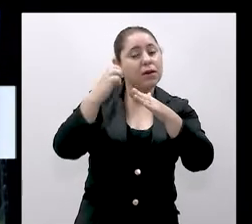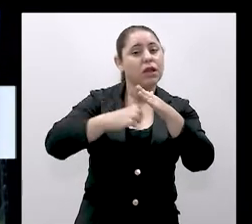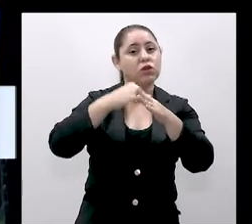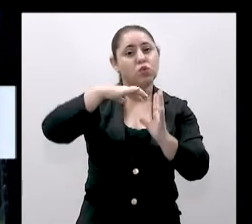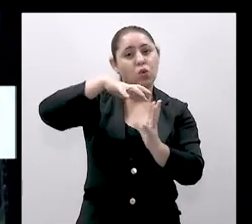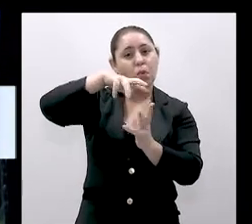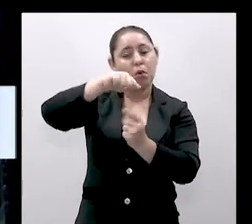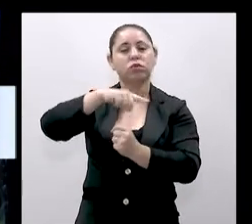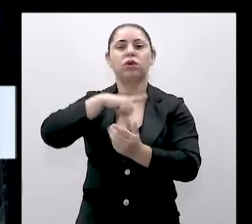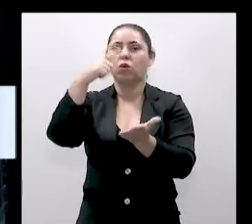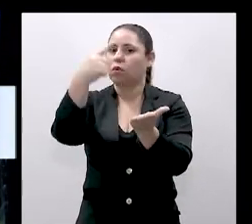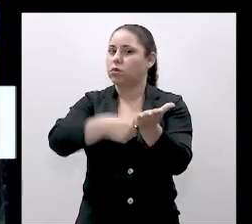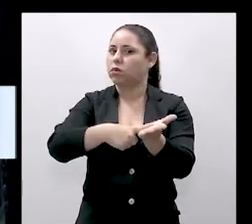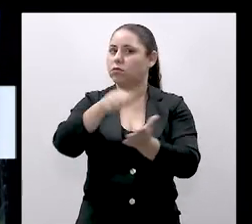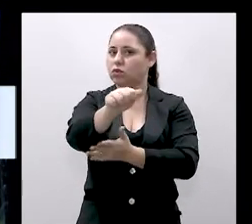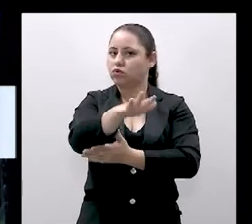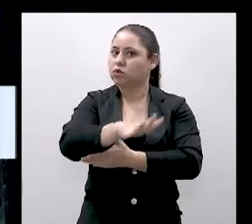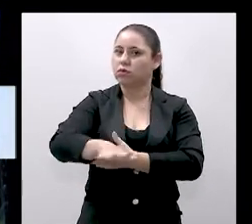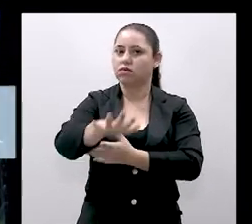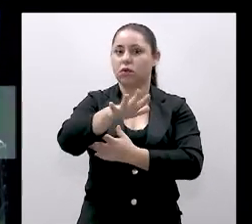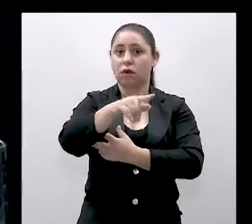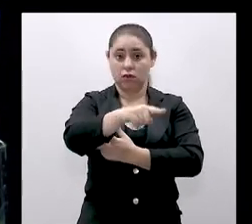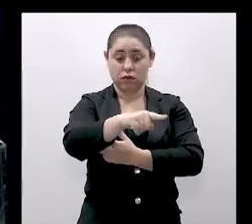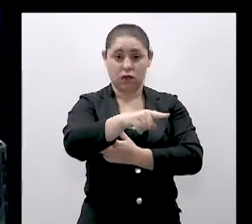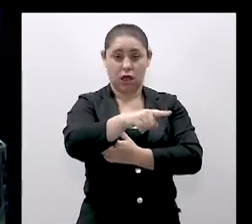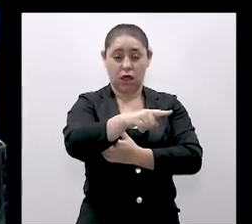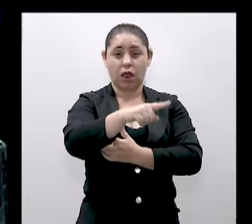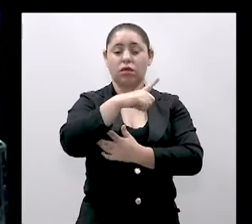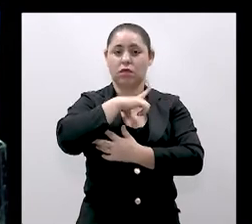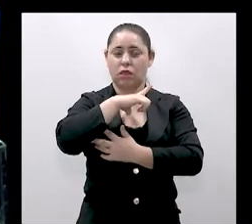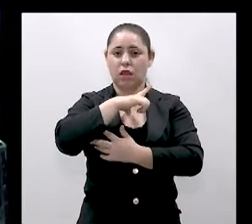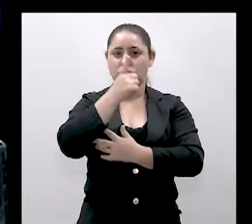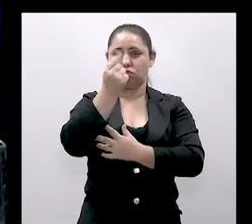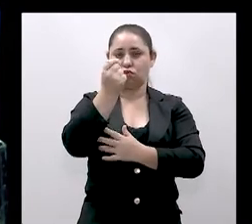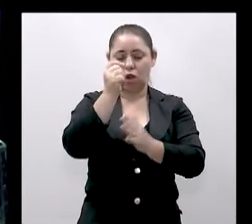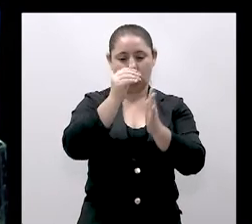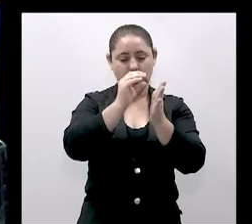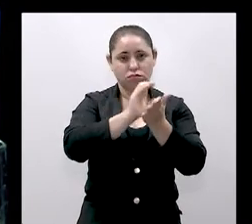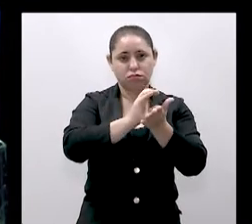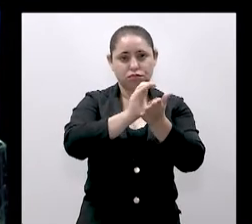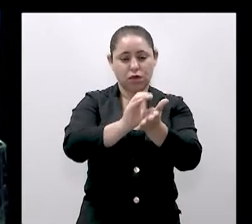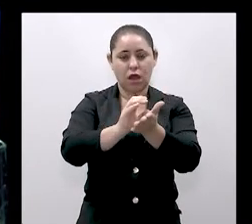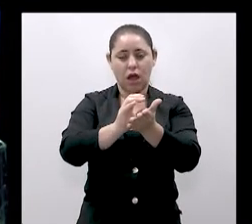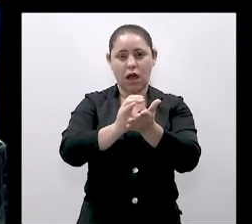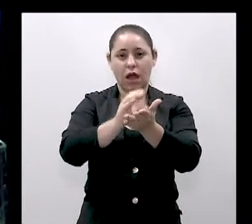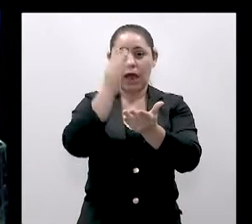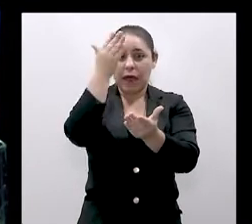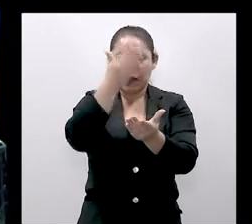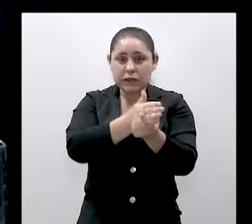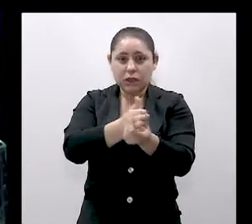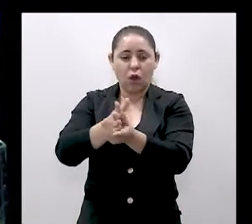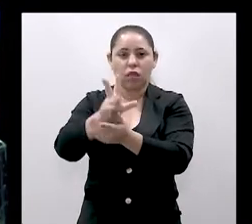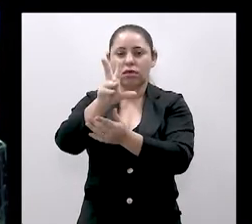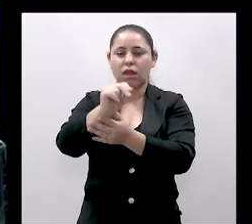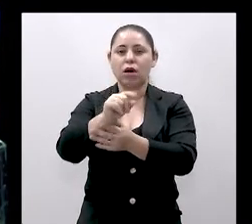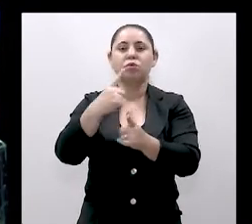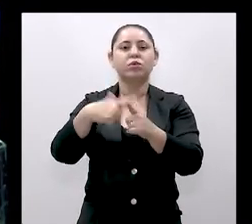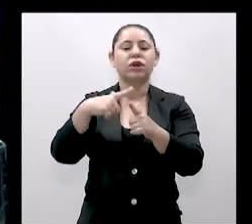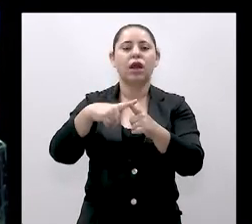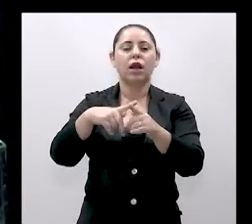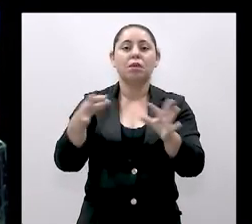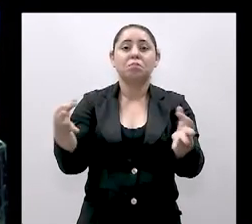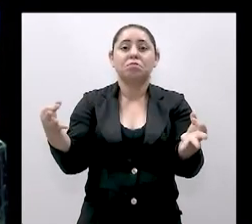no mundo tem compromisso social você inclusive estabelece valor de ação não só